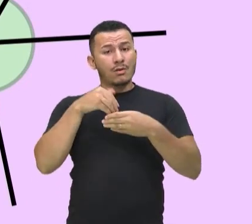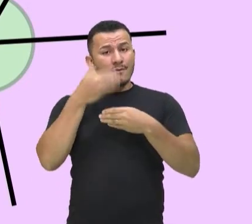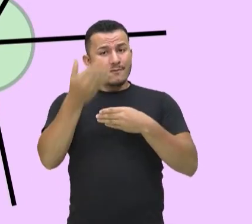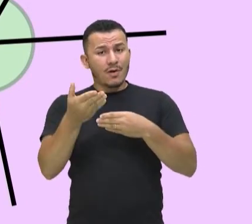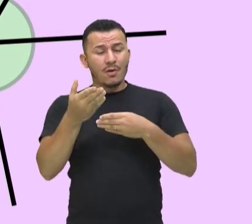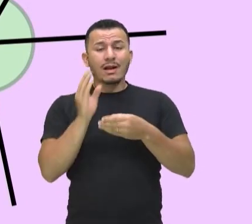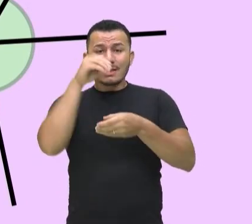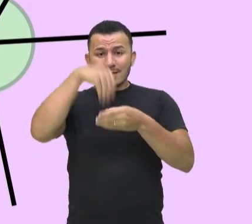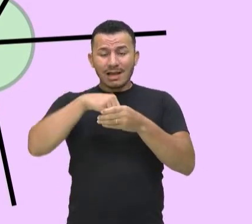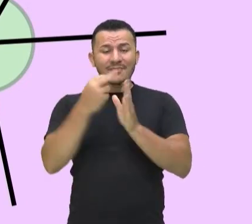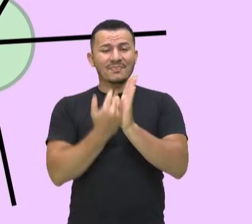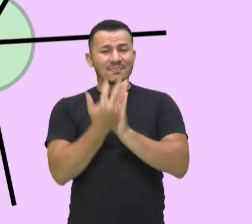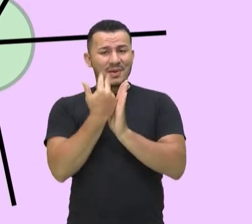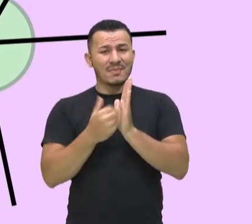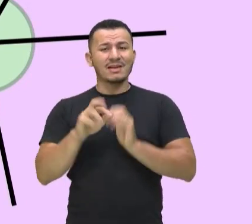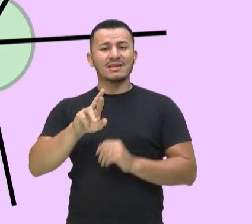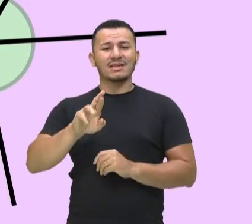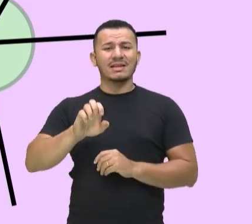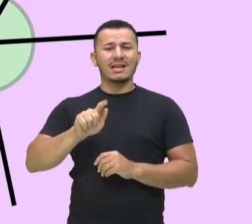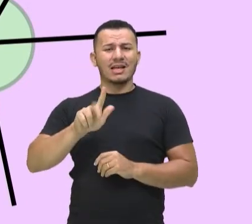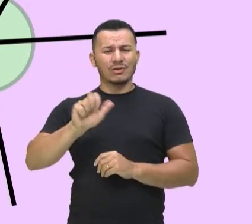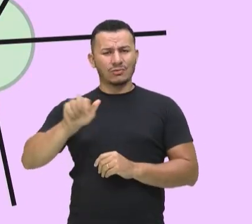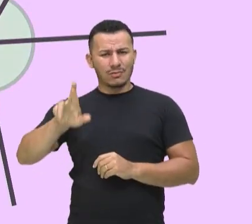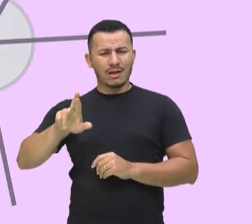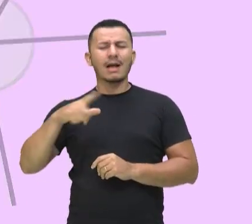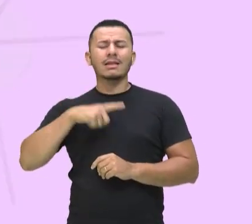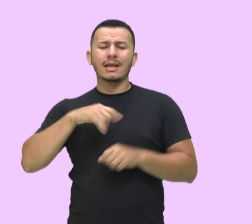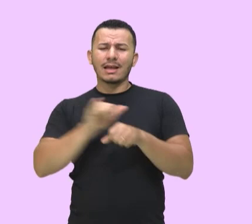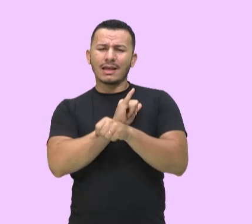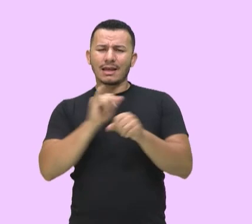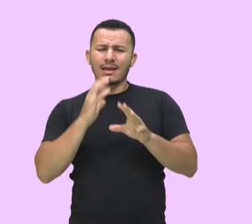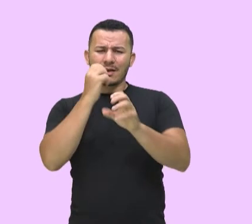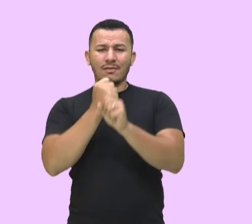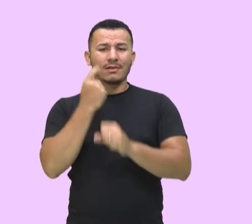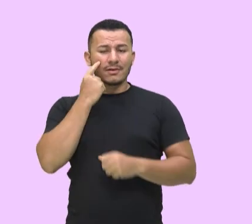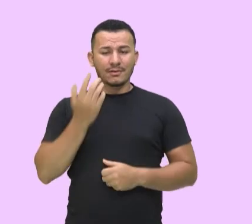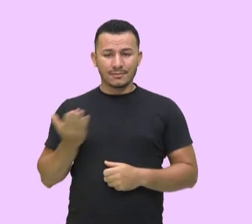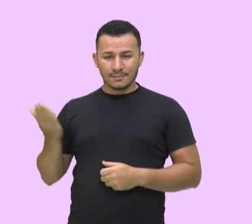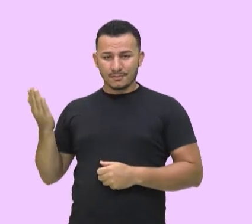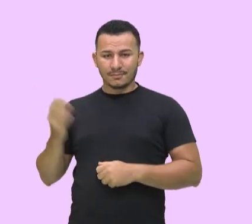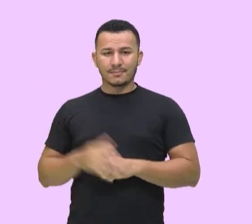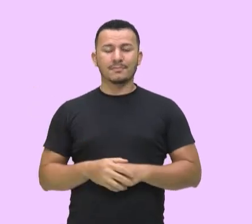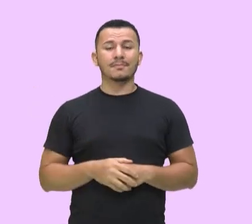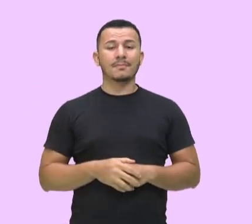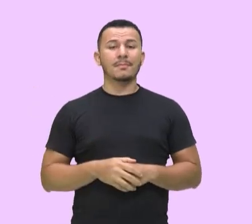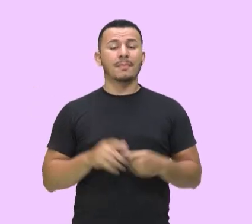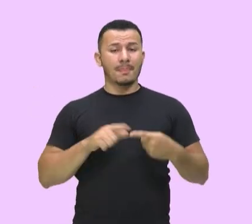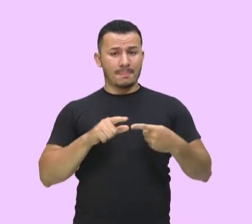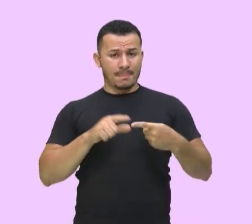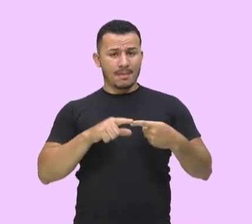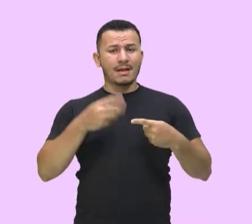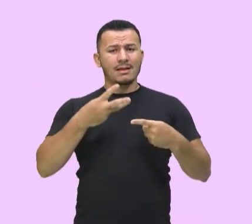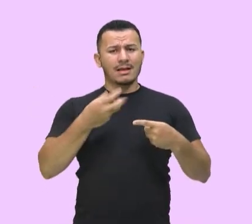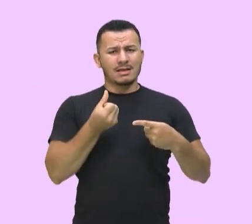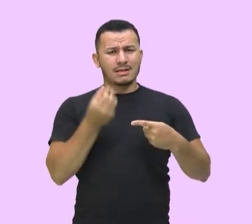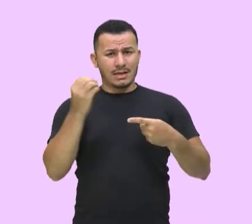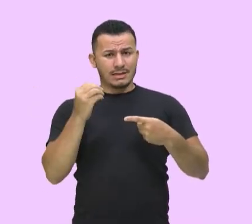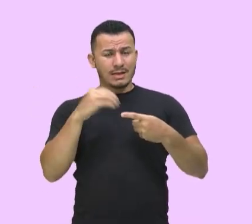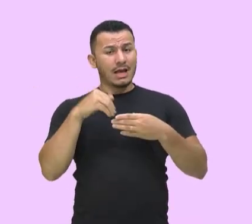um polígono regular pode ser calculado como ângulo externo igual a